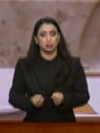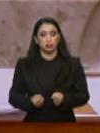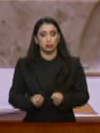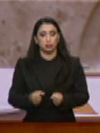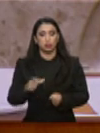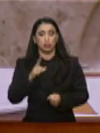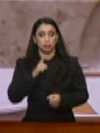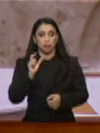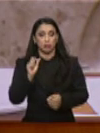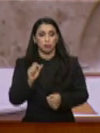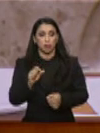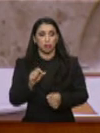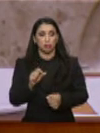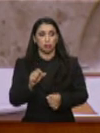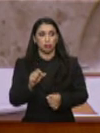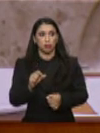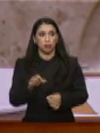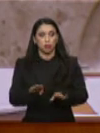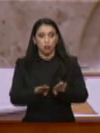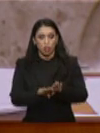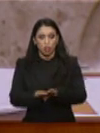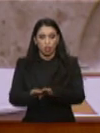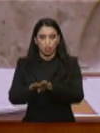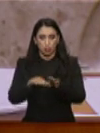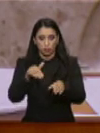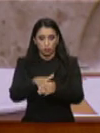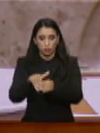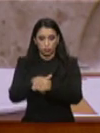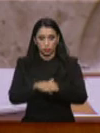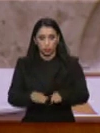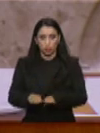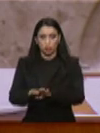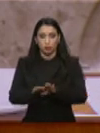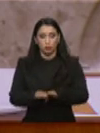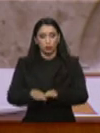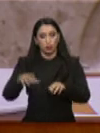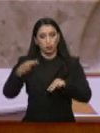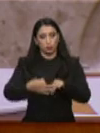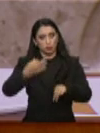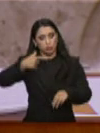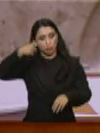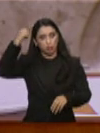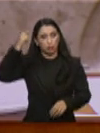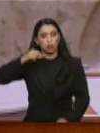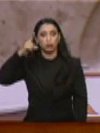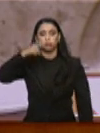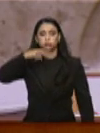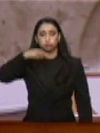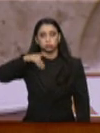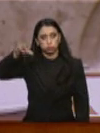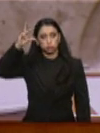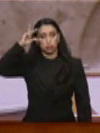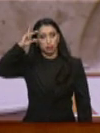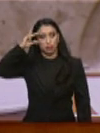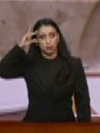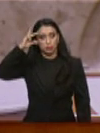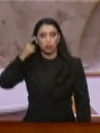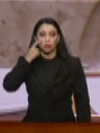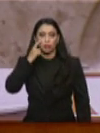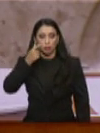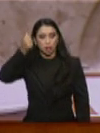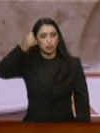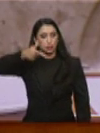o acompanhamento, no que foi acompanhado pelos ministros Luiz Roberto Barroso, Gilmar Mendes, André Mendonça, Nunes Marques, Alexandre